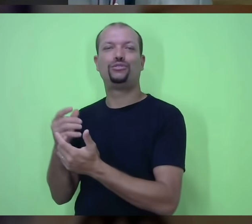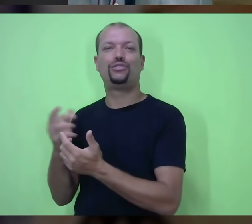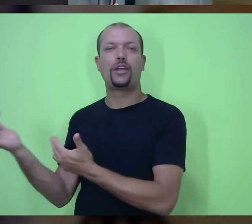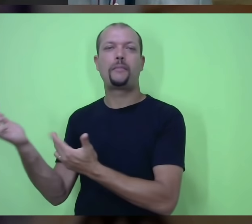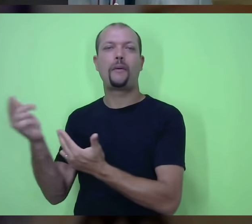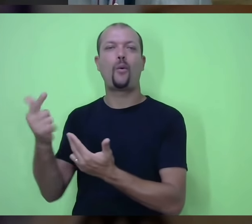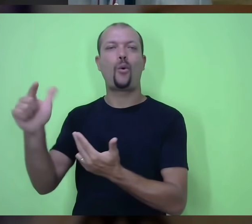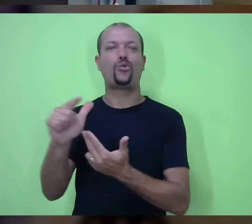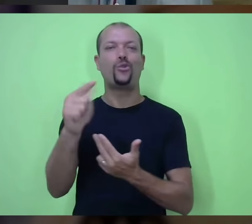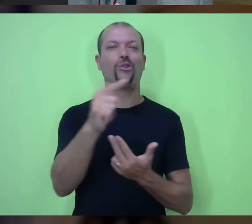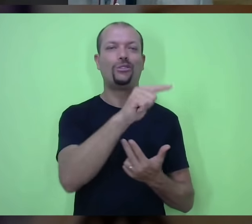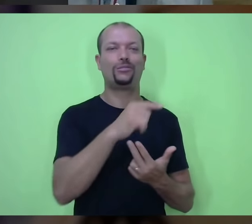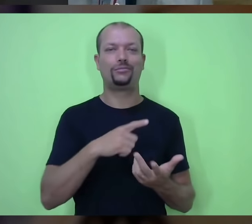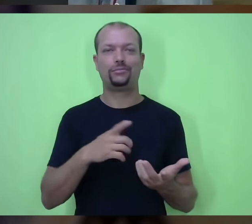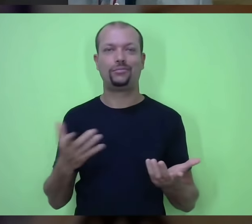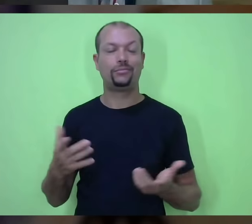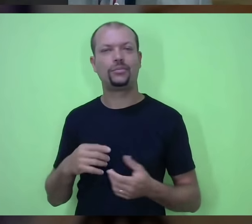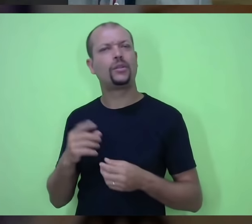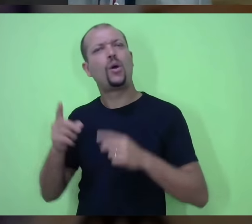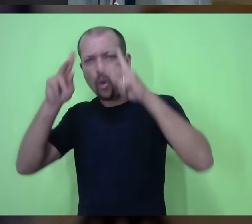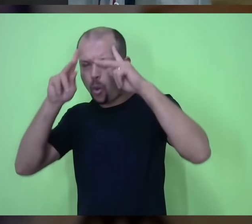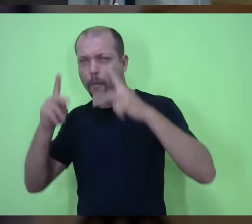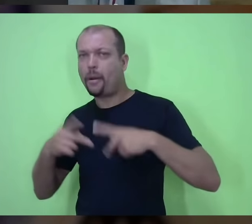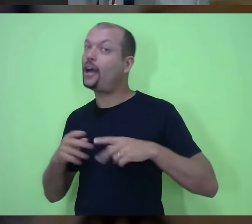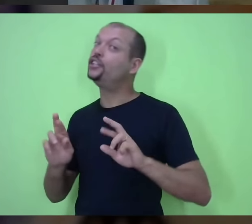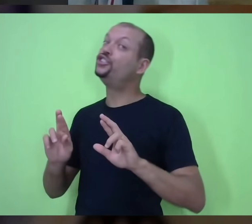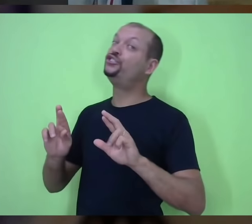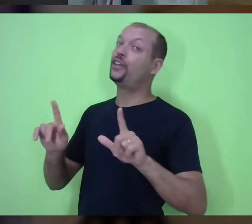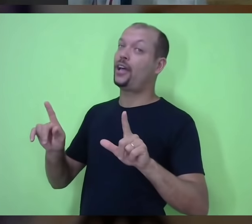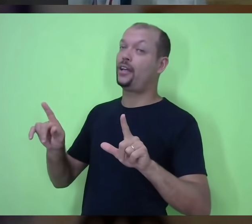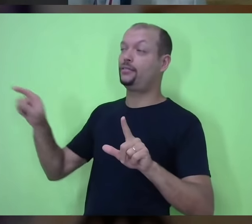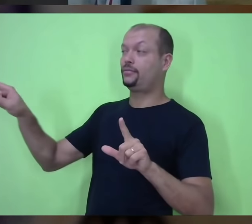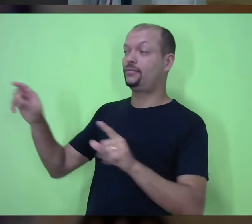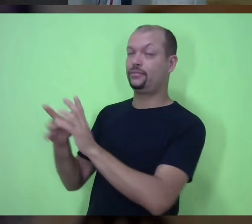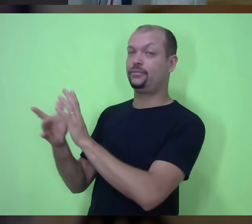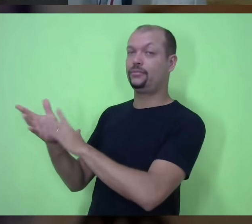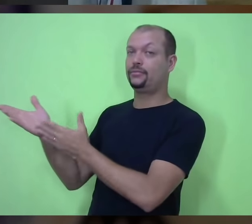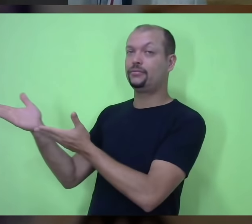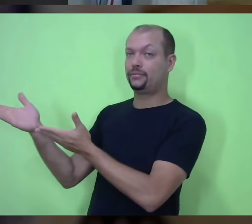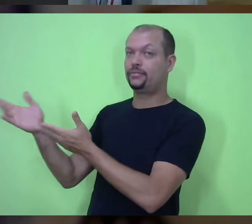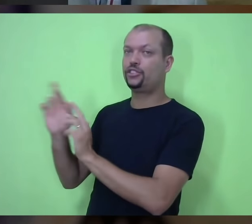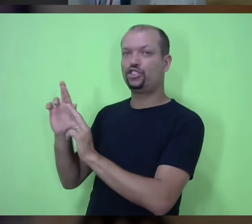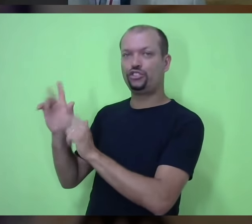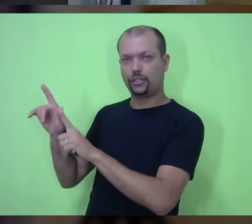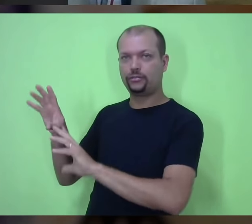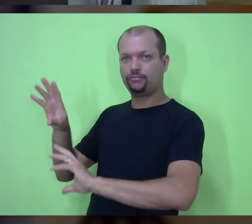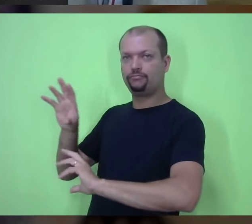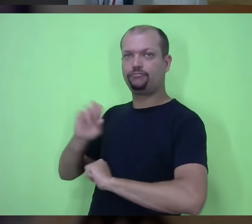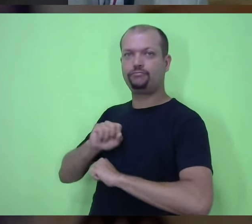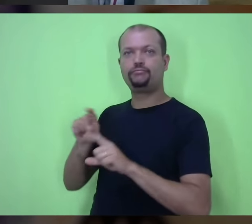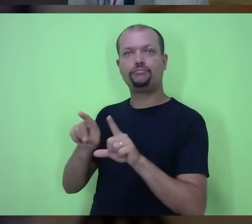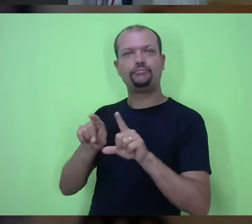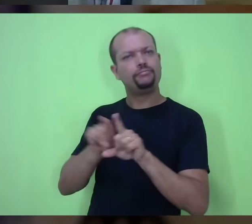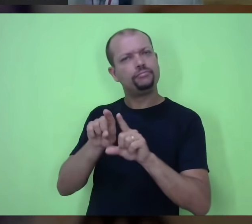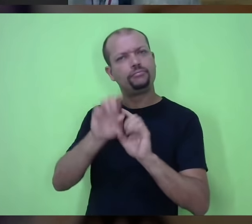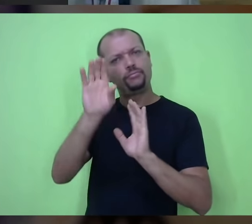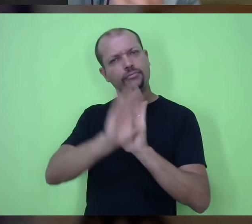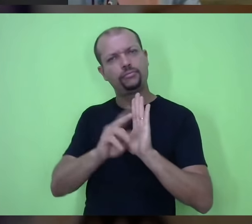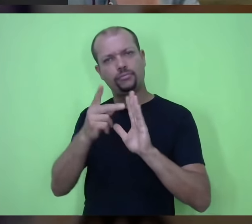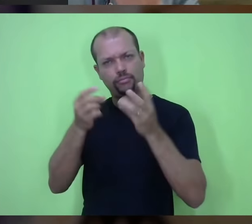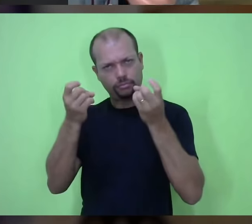humanos. Só que a condição desses outros irmãos humanos é diferente da condição de Cristo. E isso também é detalhado no capítulo